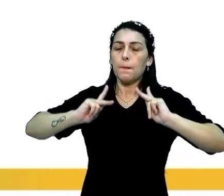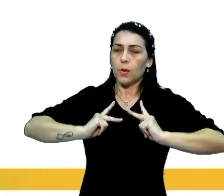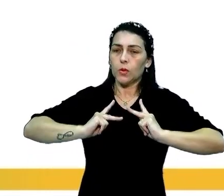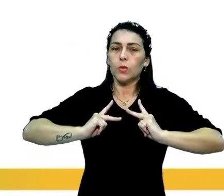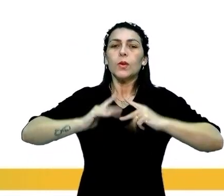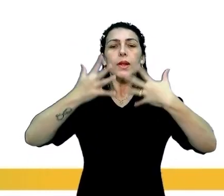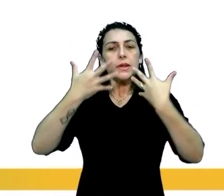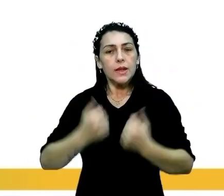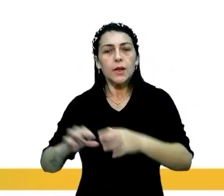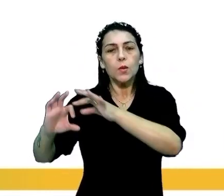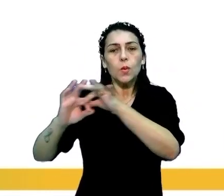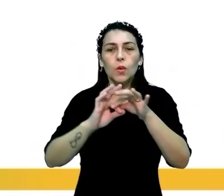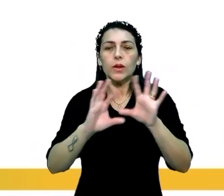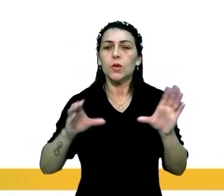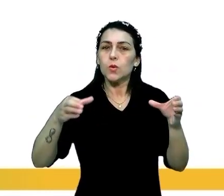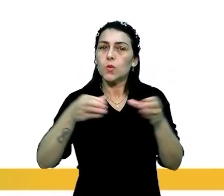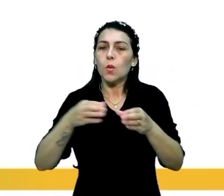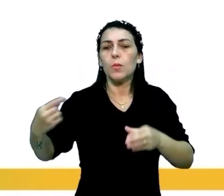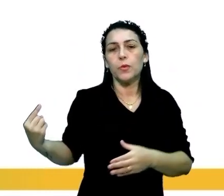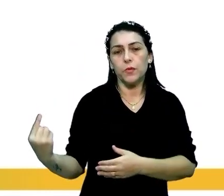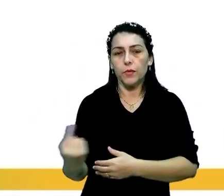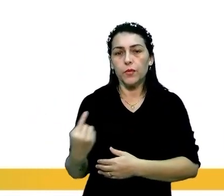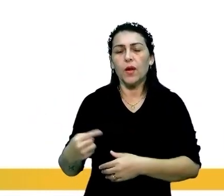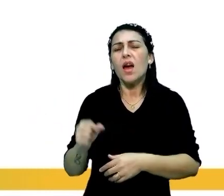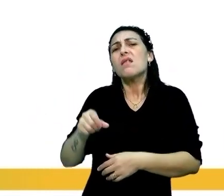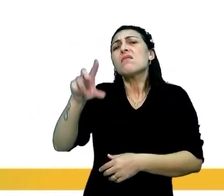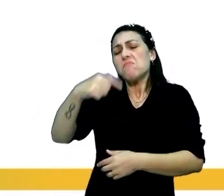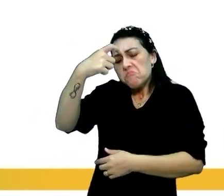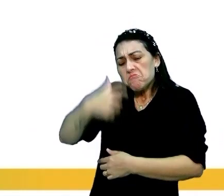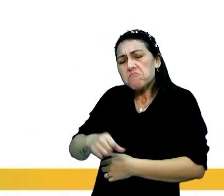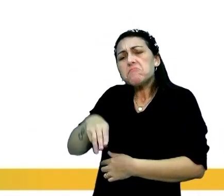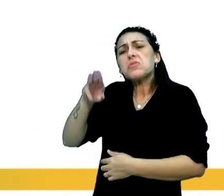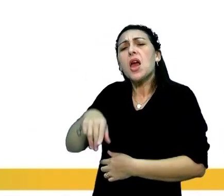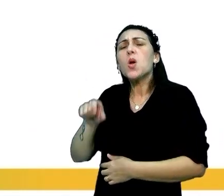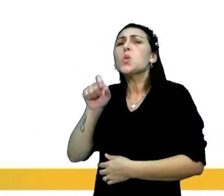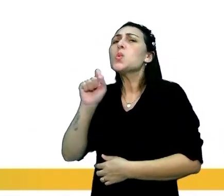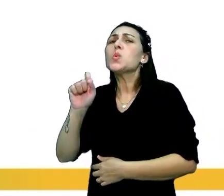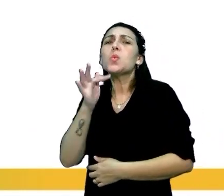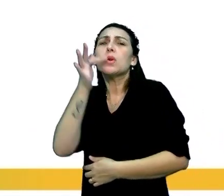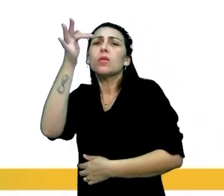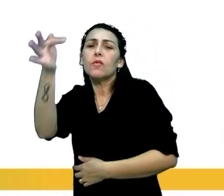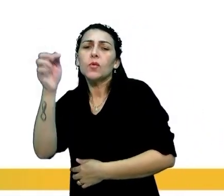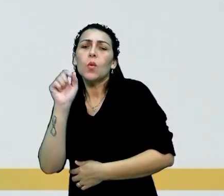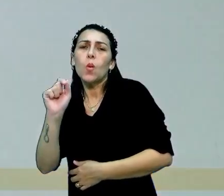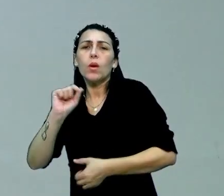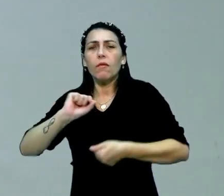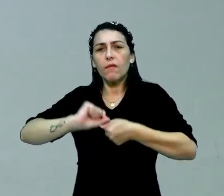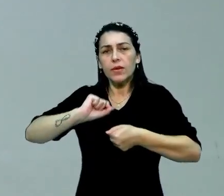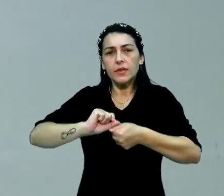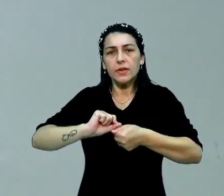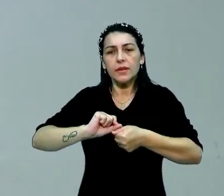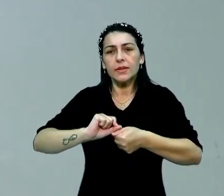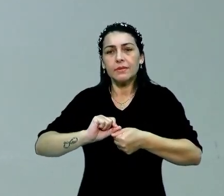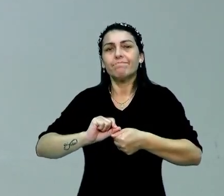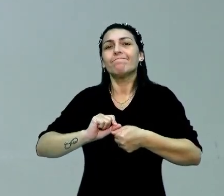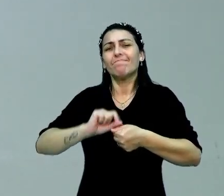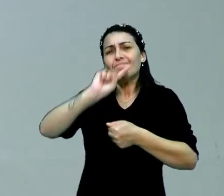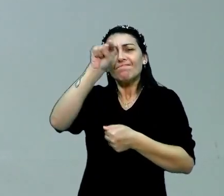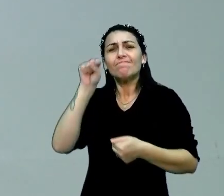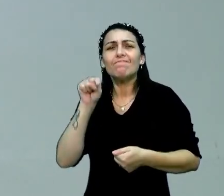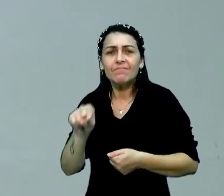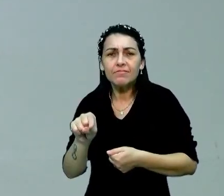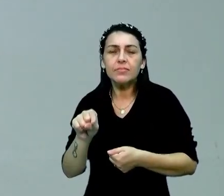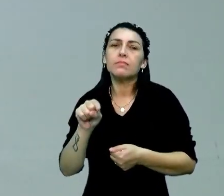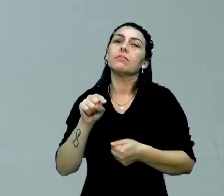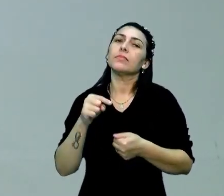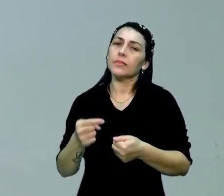adotadas em um contexto coletivo e individual. Quem sou eu? O que devo ser? O que devo fazer? Eis a questão. Aqui